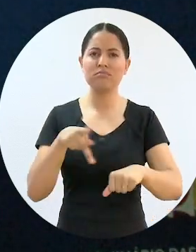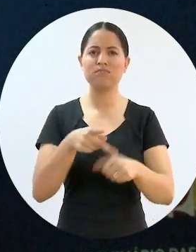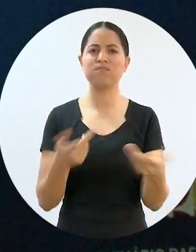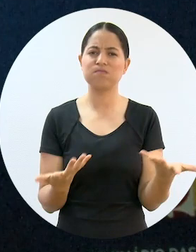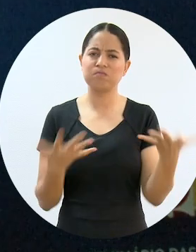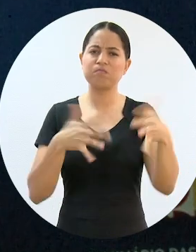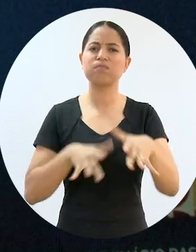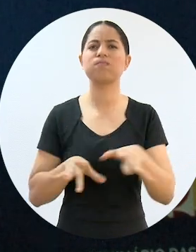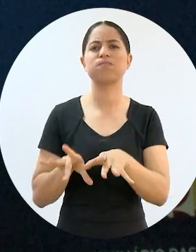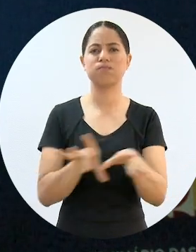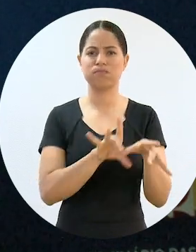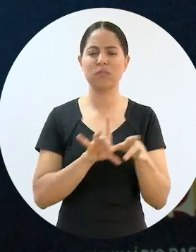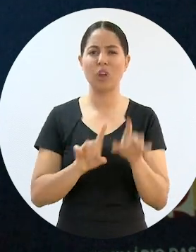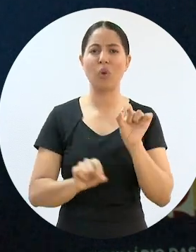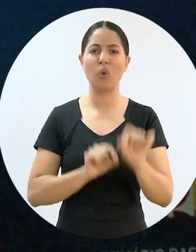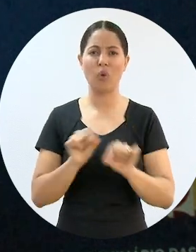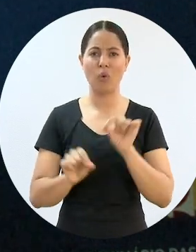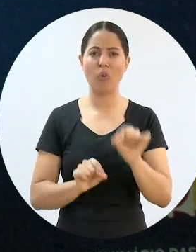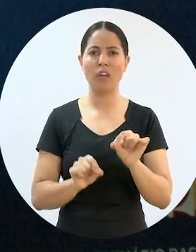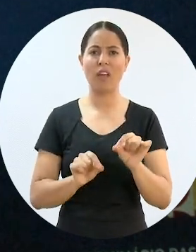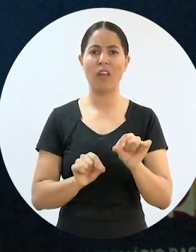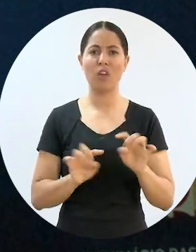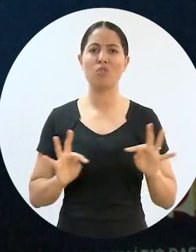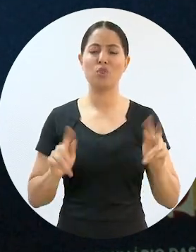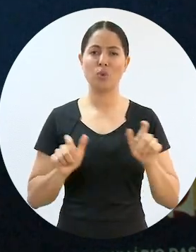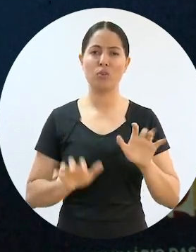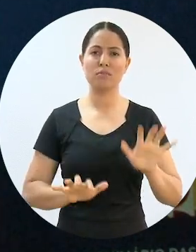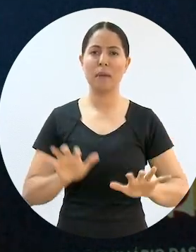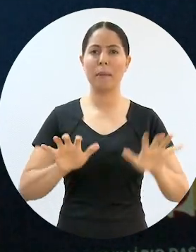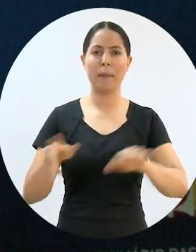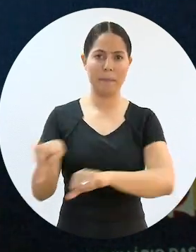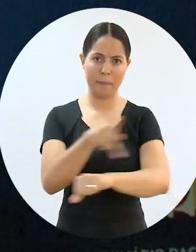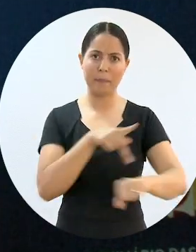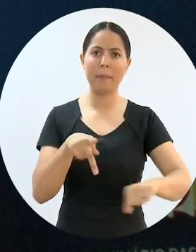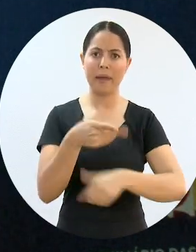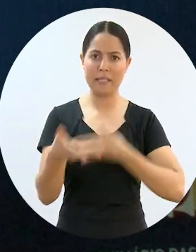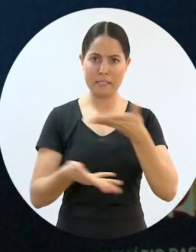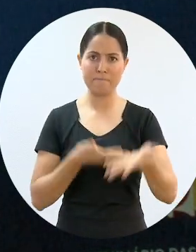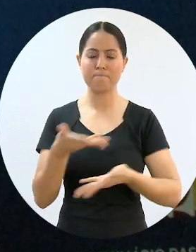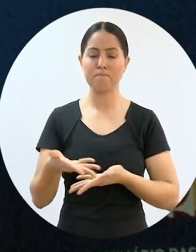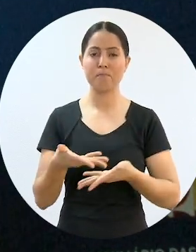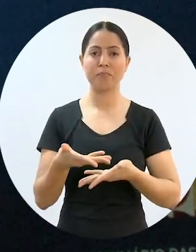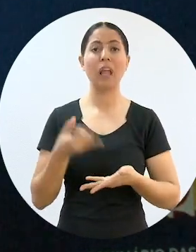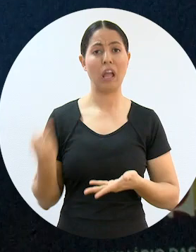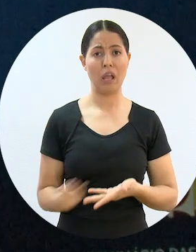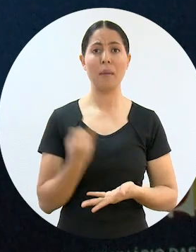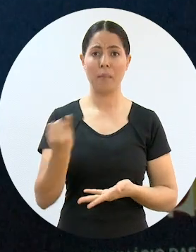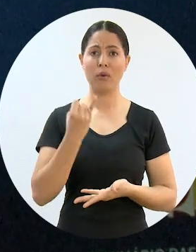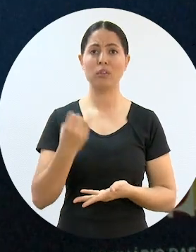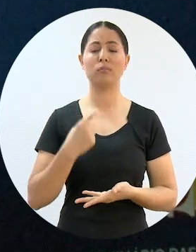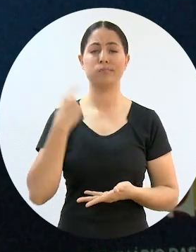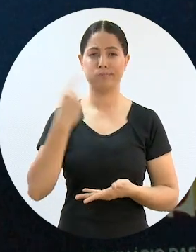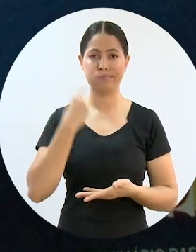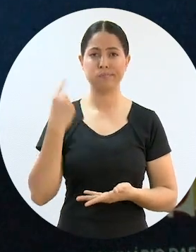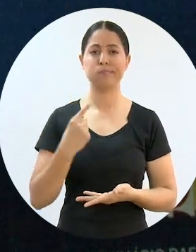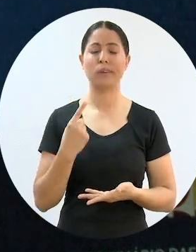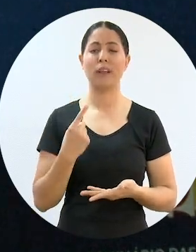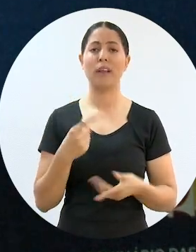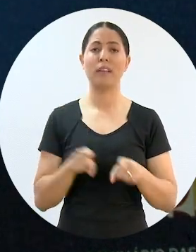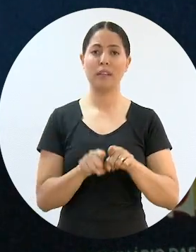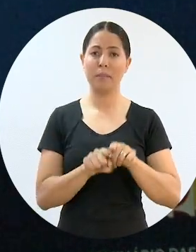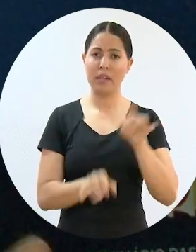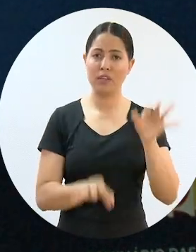desse esforço de integração com as Supremas Cortes desses países. Nós entendemos que a integração da